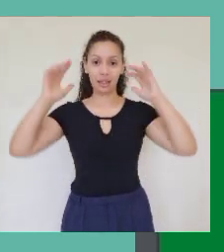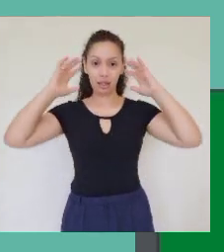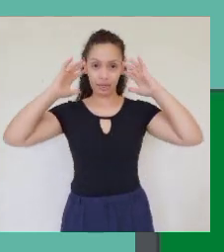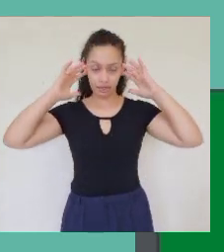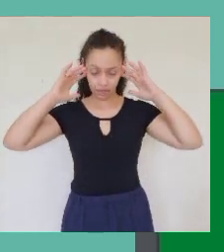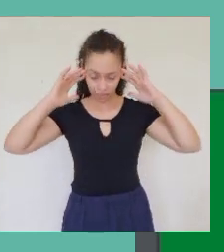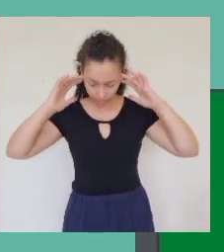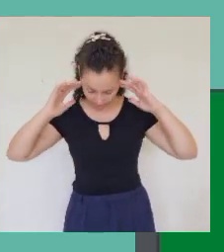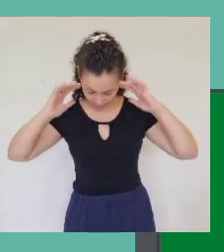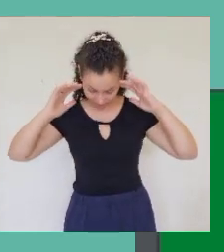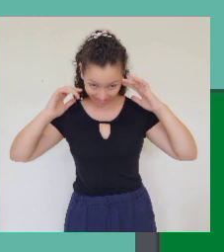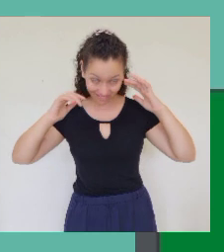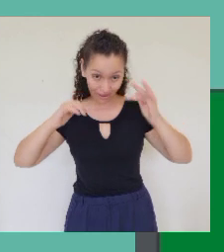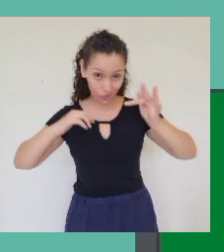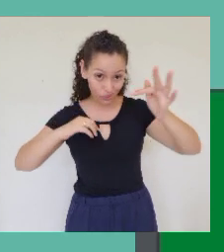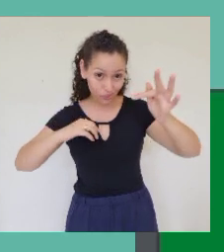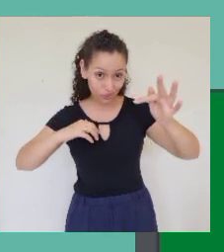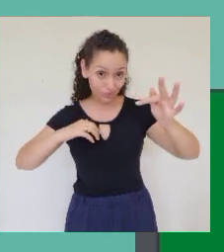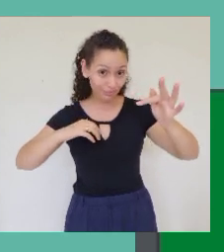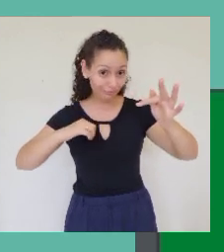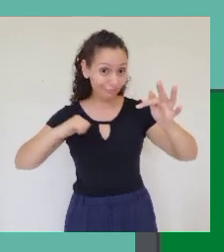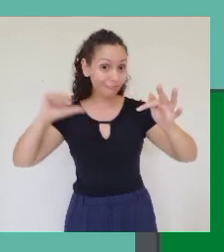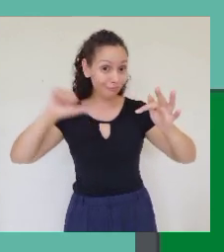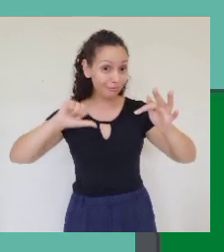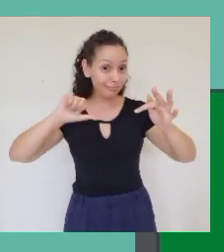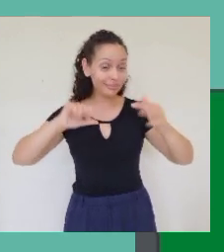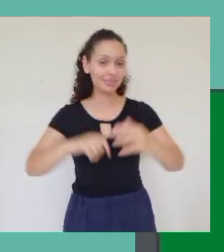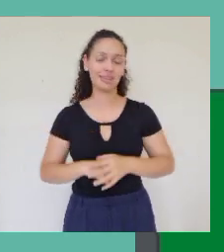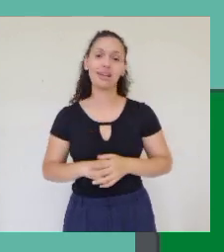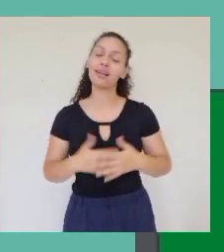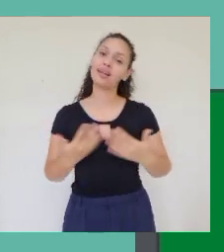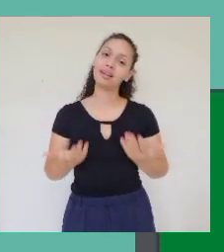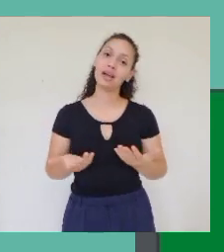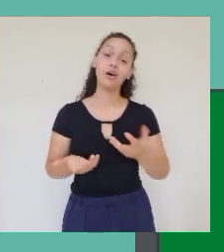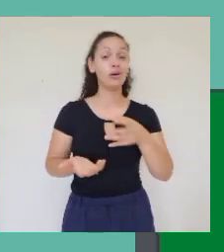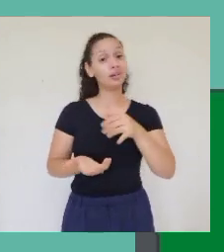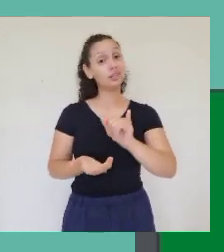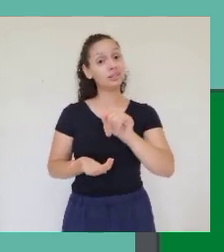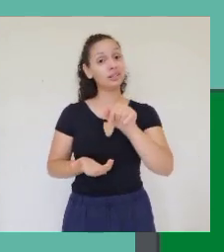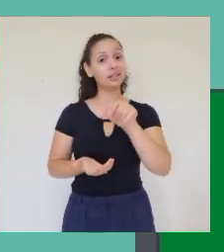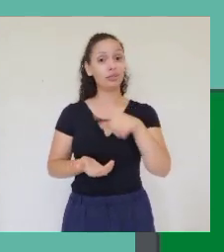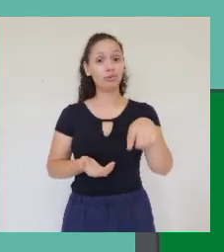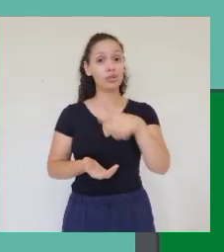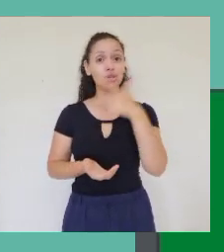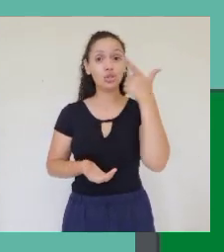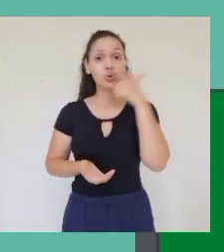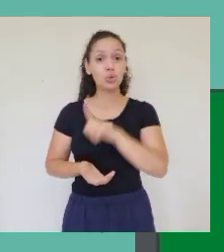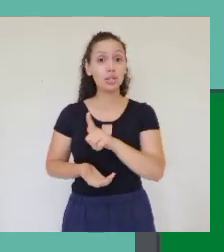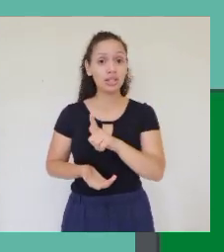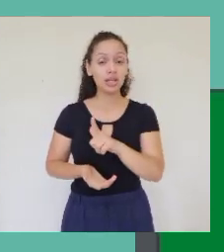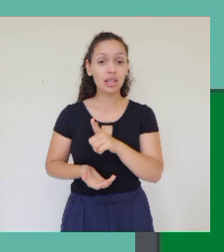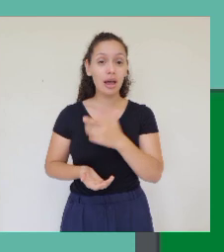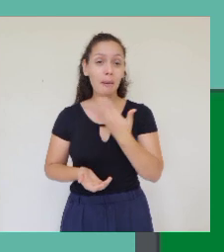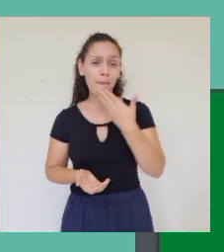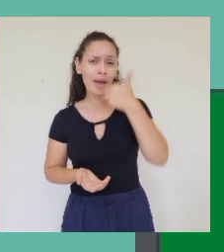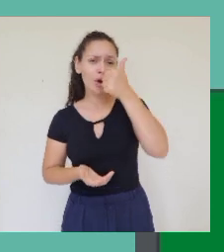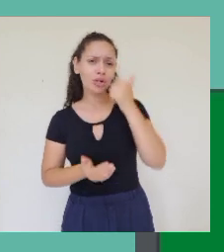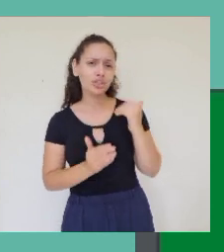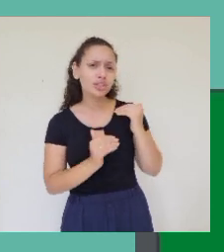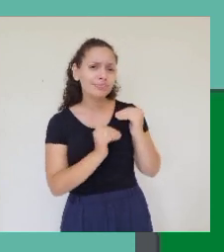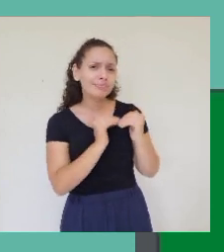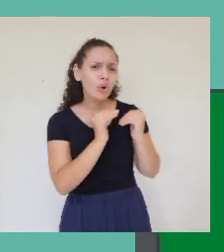lesões futuras, você vai reduzir. Então, se você é uma pessoa que ficava muito tempo assim, se você conseguir ficar assim, já é um passo muito